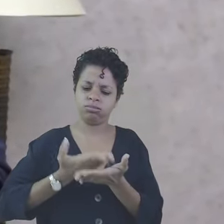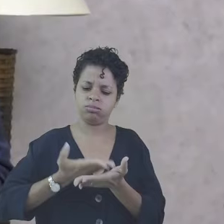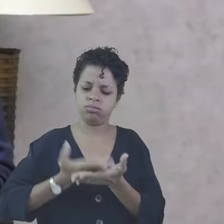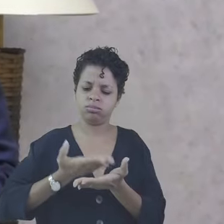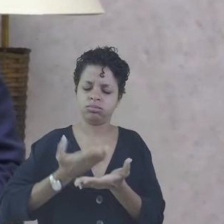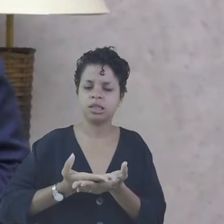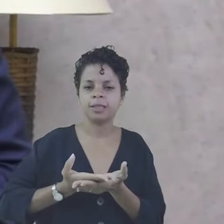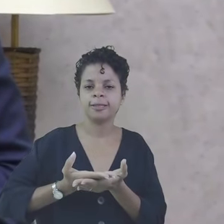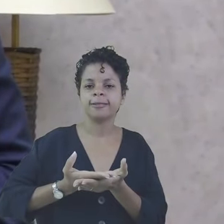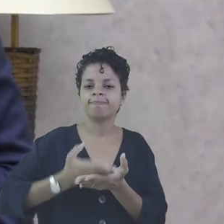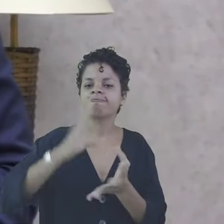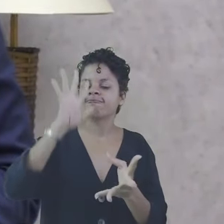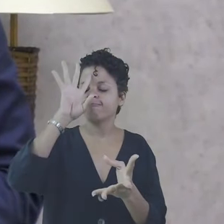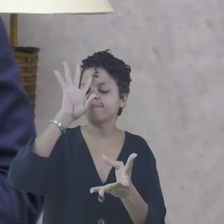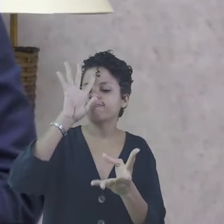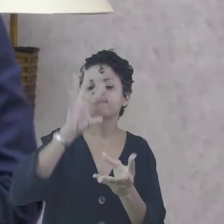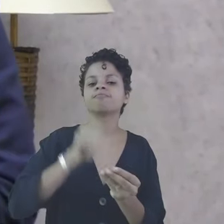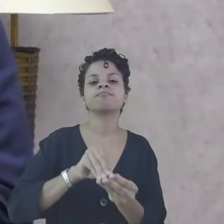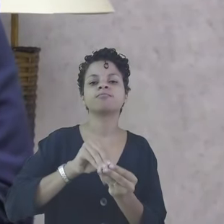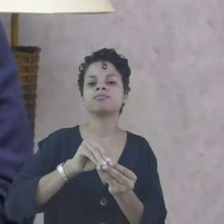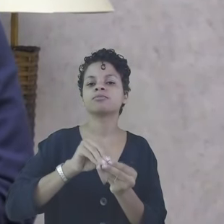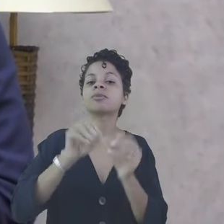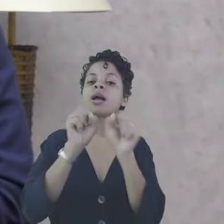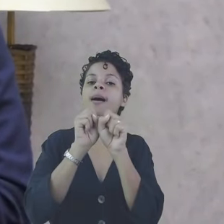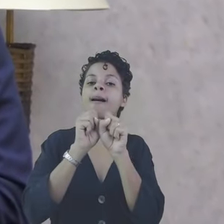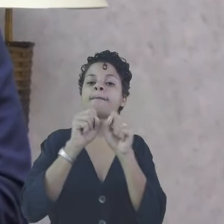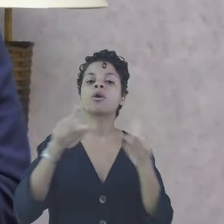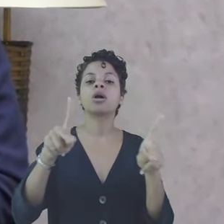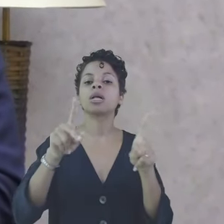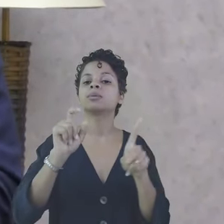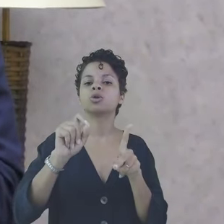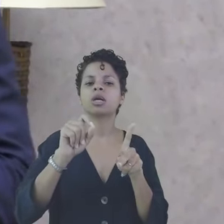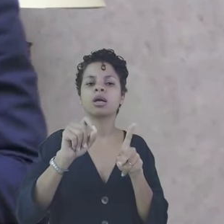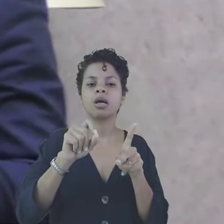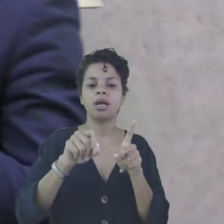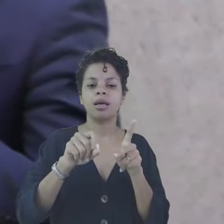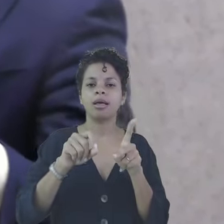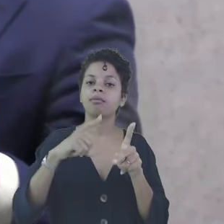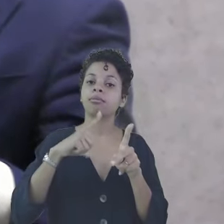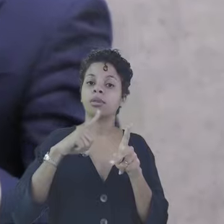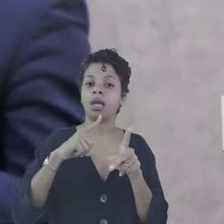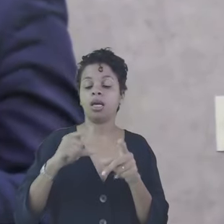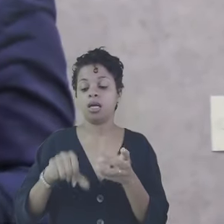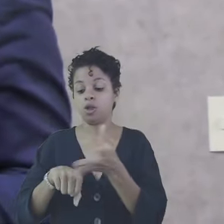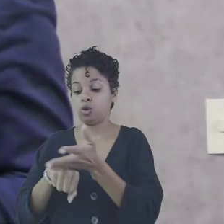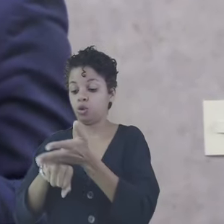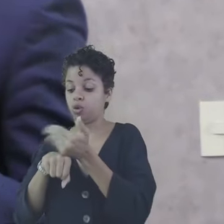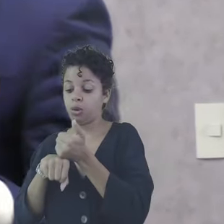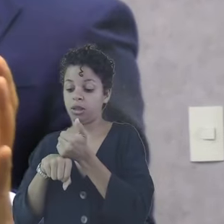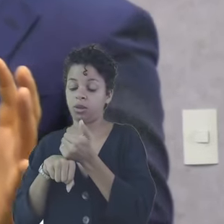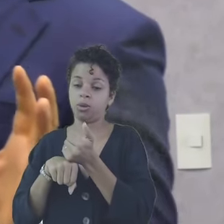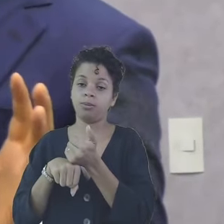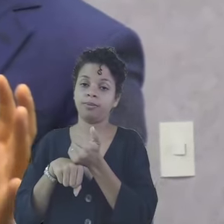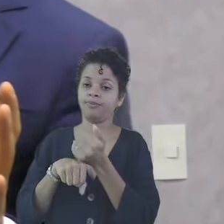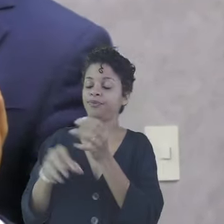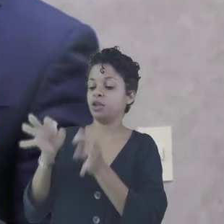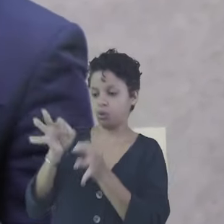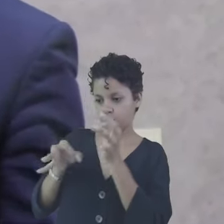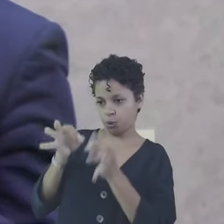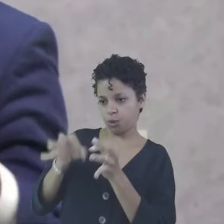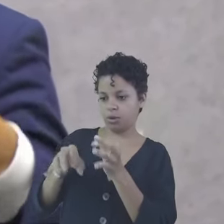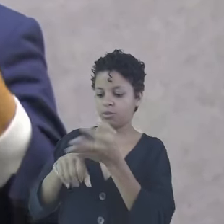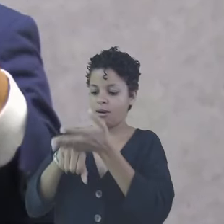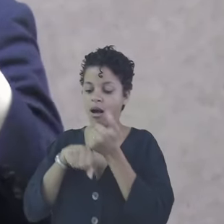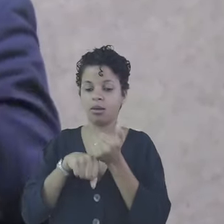conclusões do Apocalipse. De um juízo antes do juízo. Que eu quero ver se você concorda ou discorda. Não há problema se você discordar